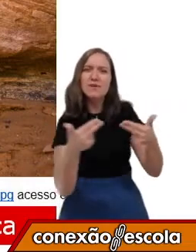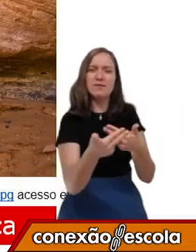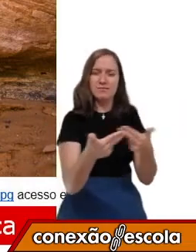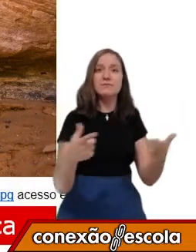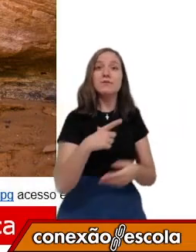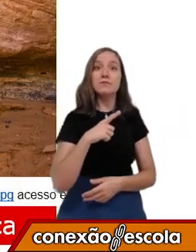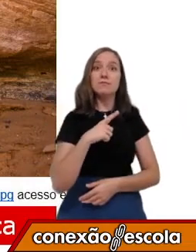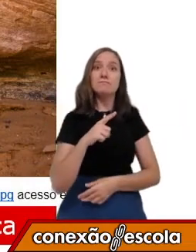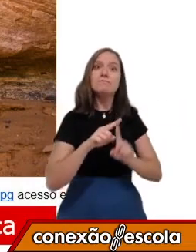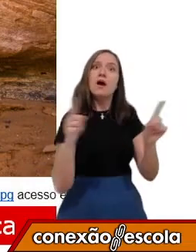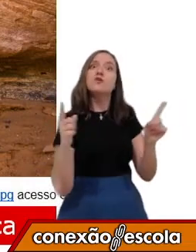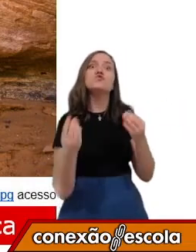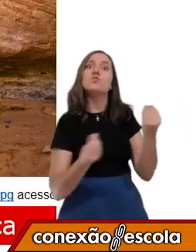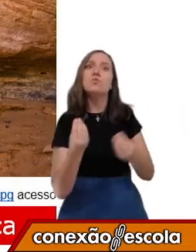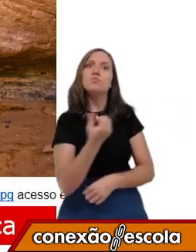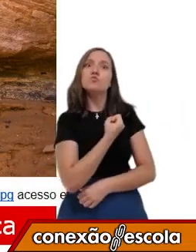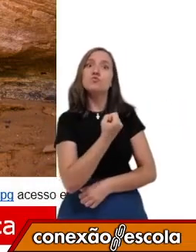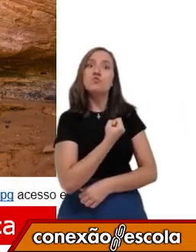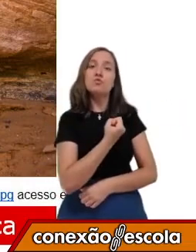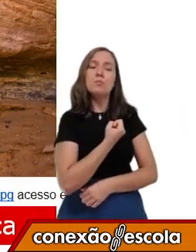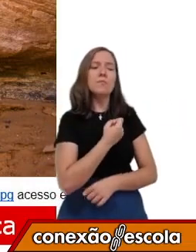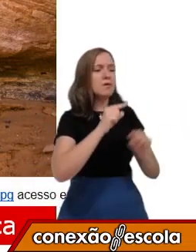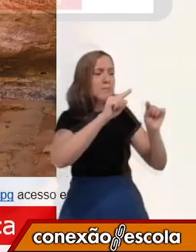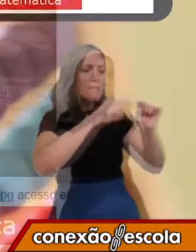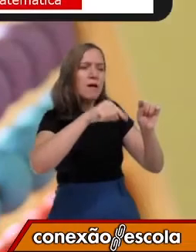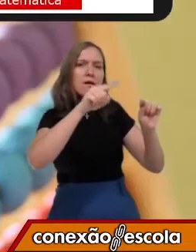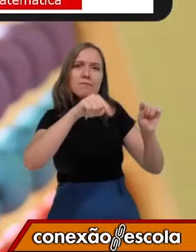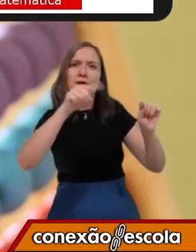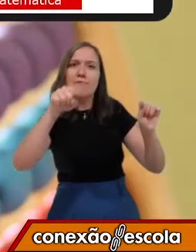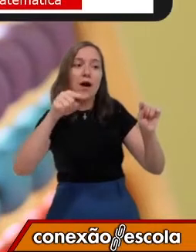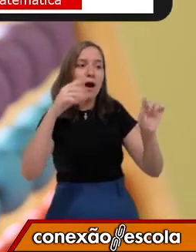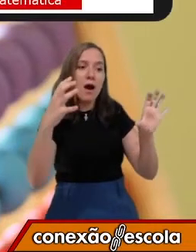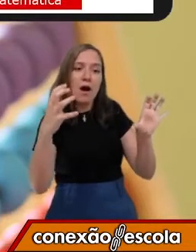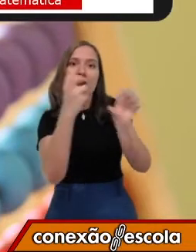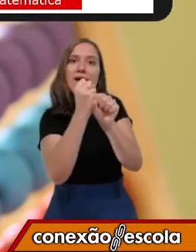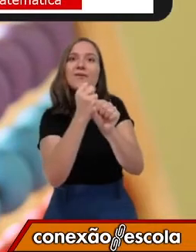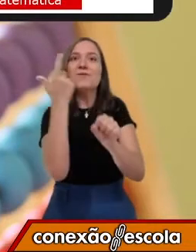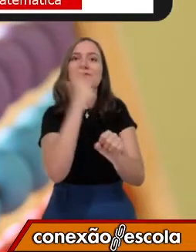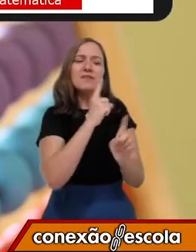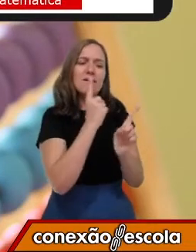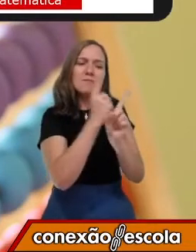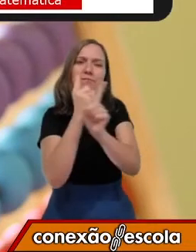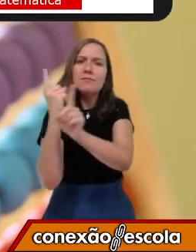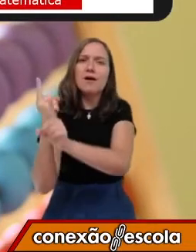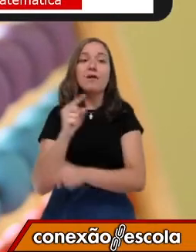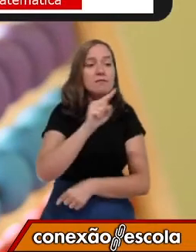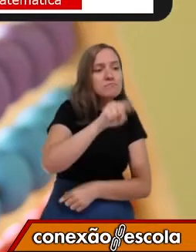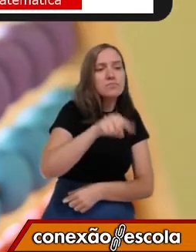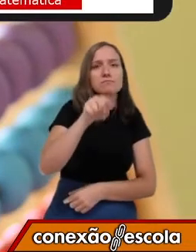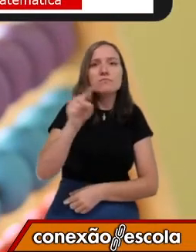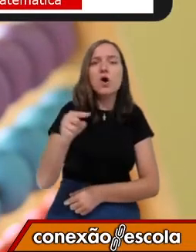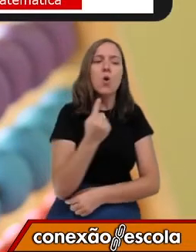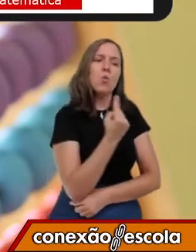por meio de riscos que eram feitos nessas cavernas. Cada risco correspondia a uma